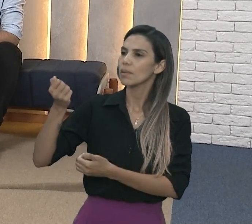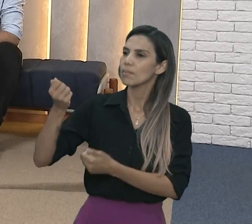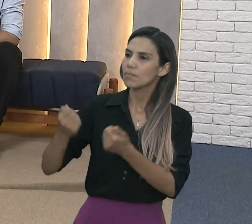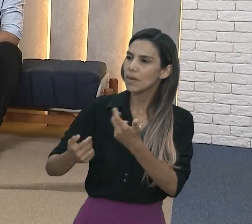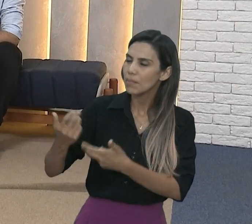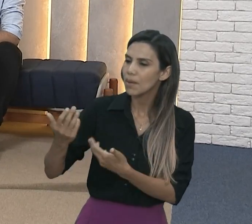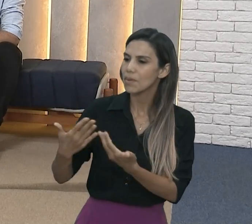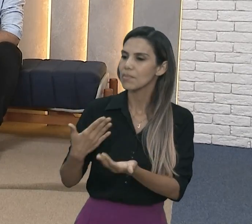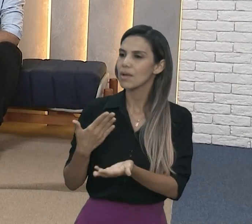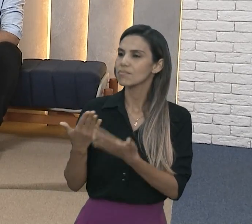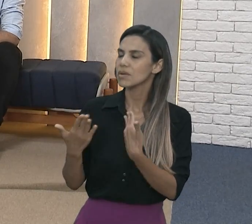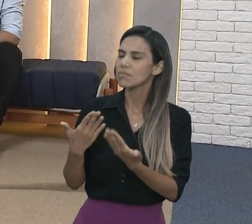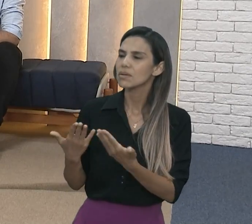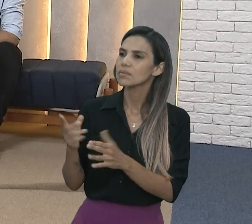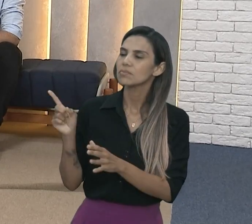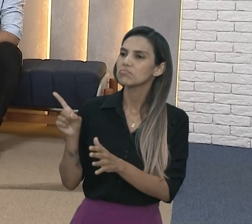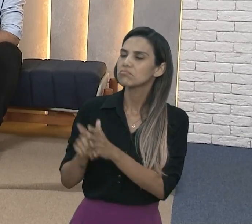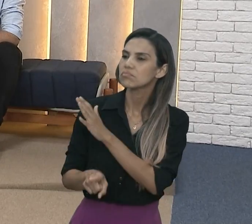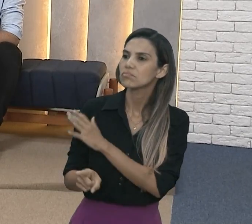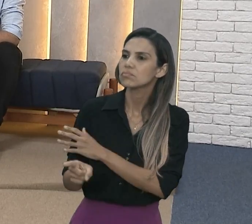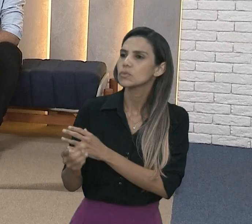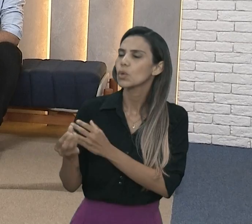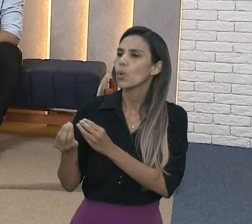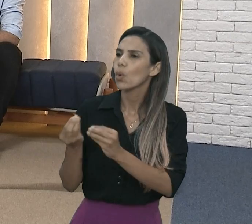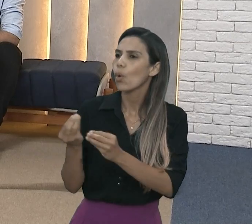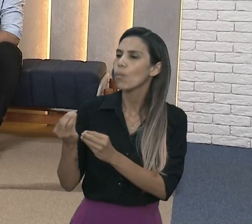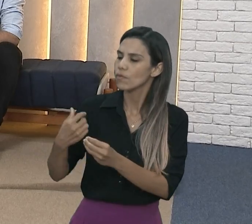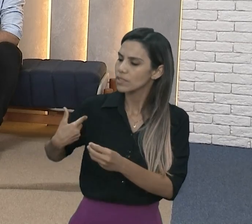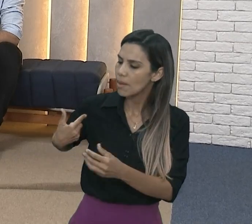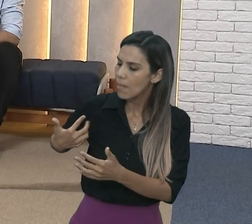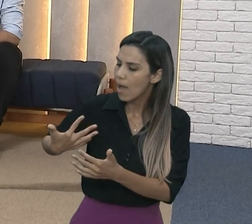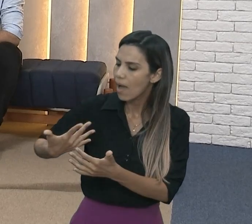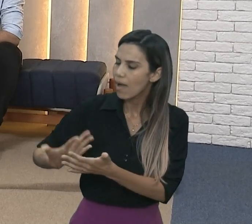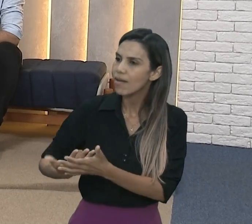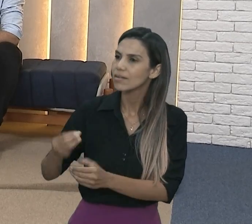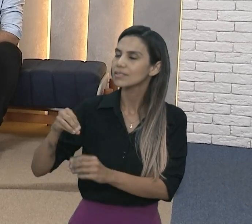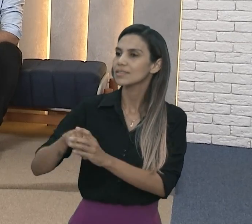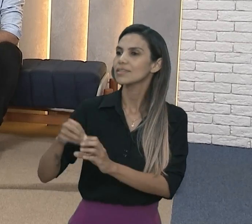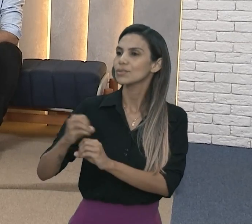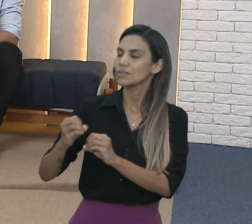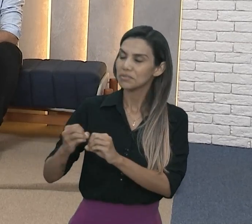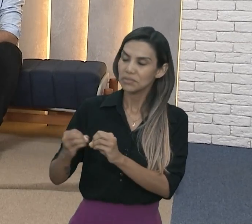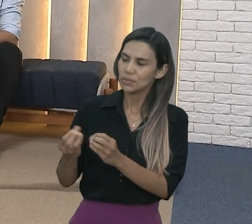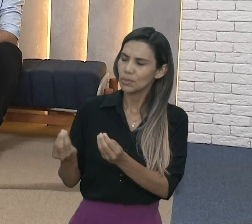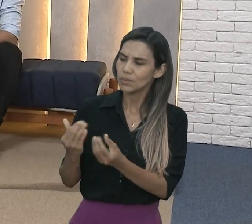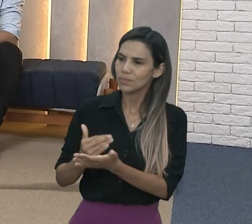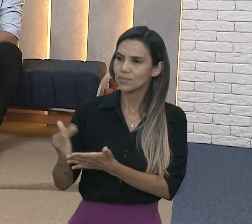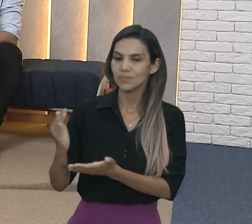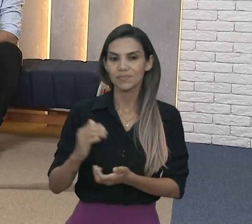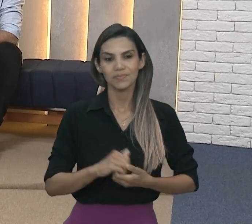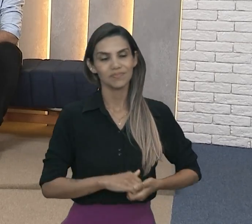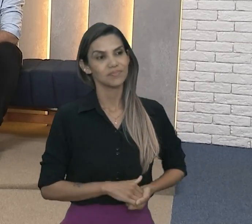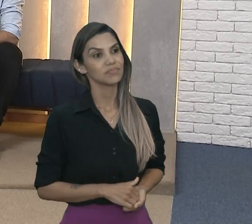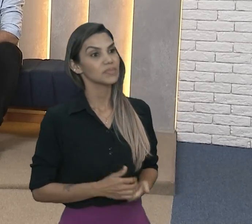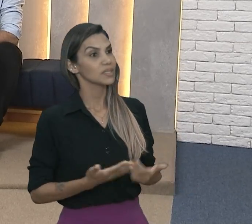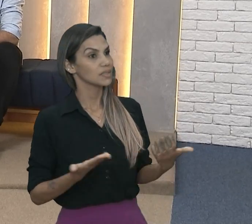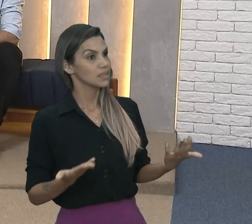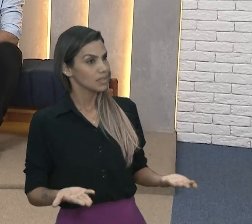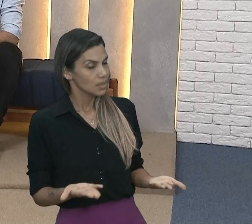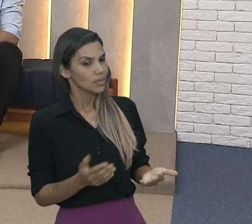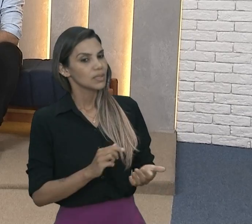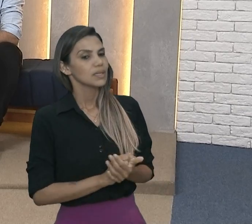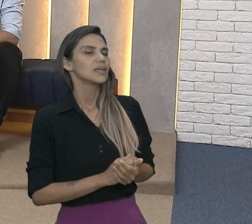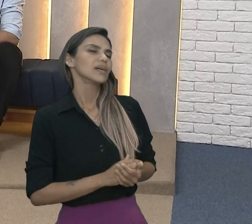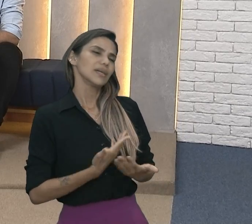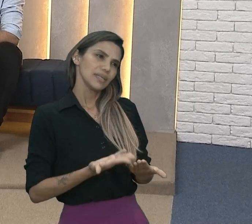nosso bate-papo, quero saber como foi que começou essa história do senhor aqui na universidade. Uma história já um pouco